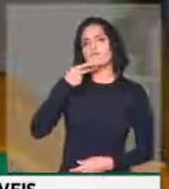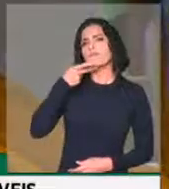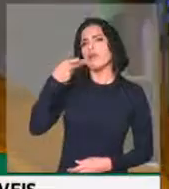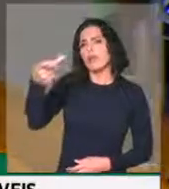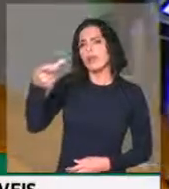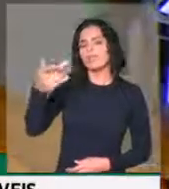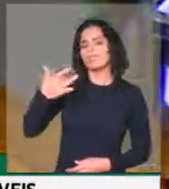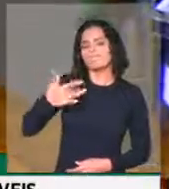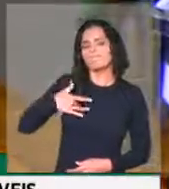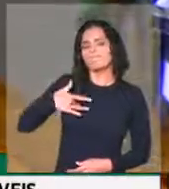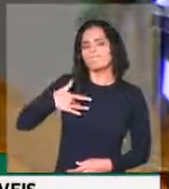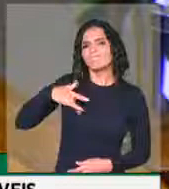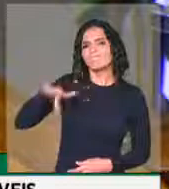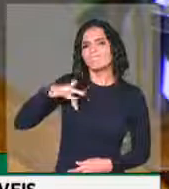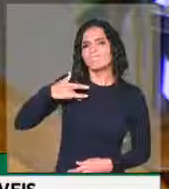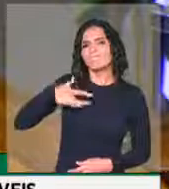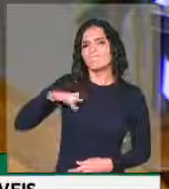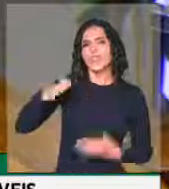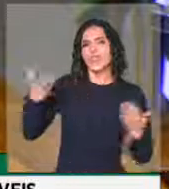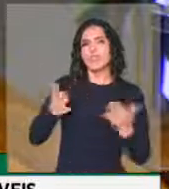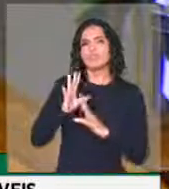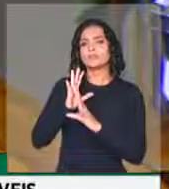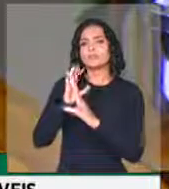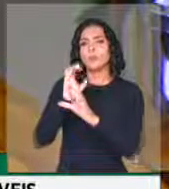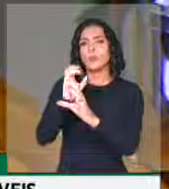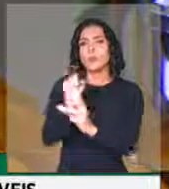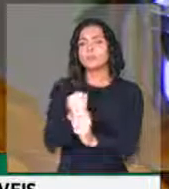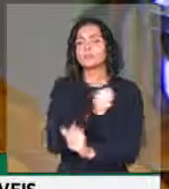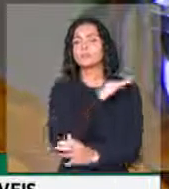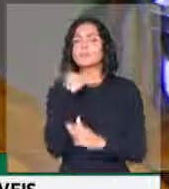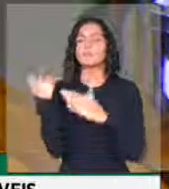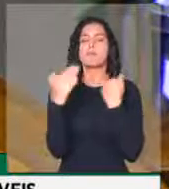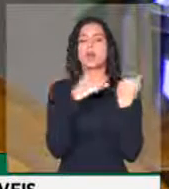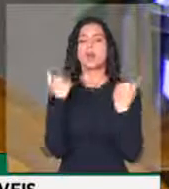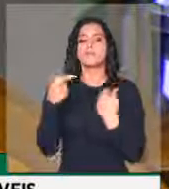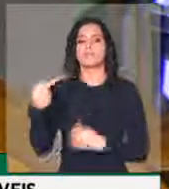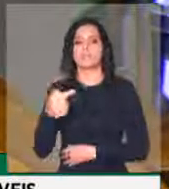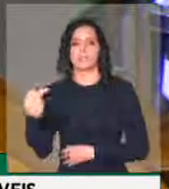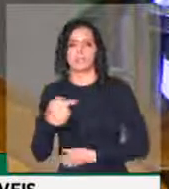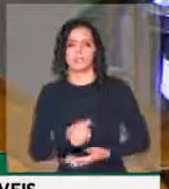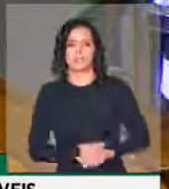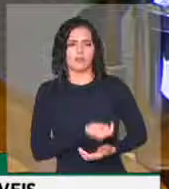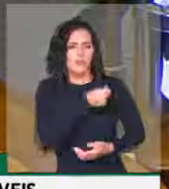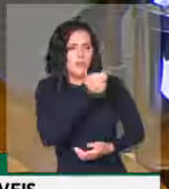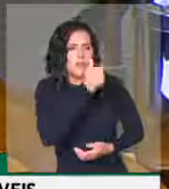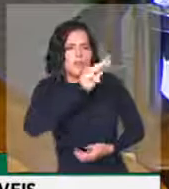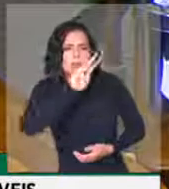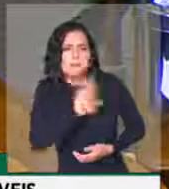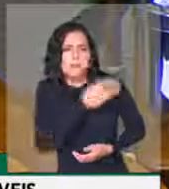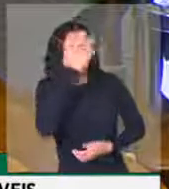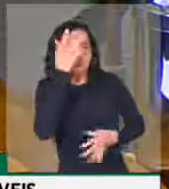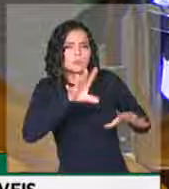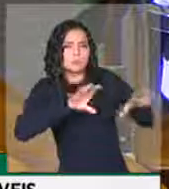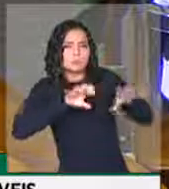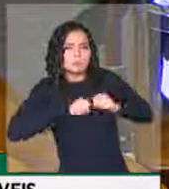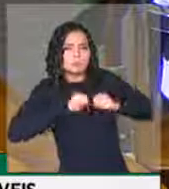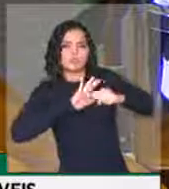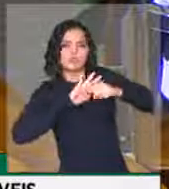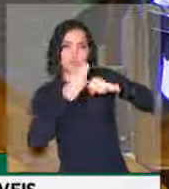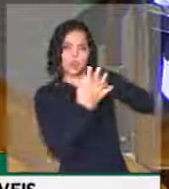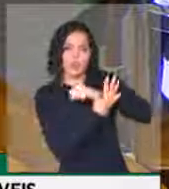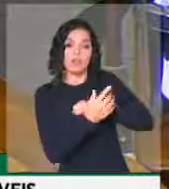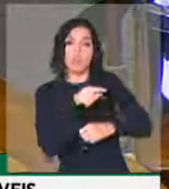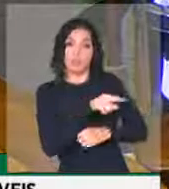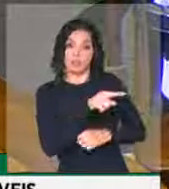que, lamentavelmente, hoje já são 77 mortos e quase 3.000 pessoas infectadas. Que esse